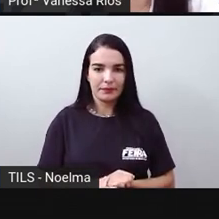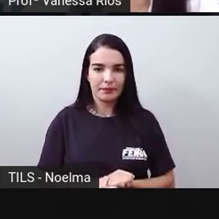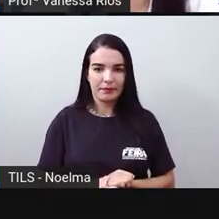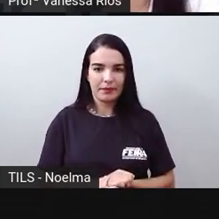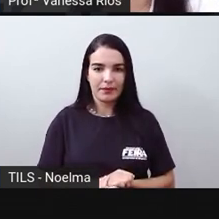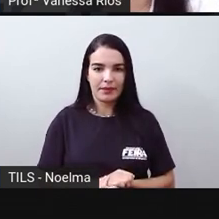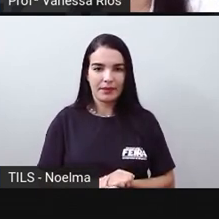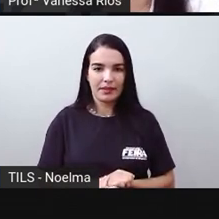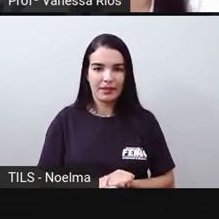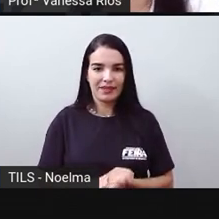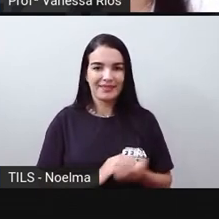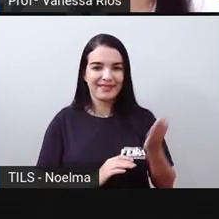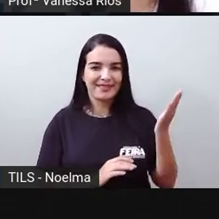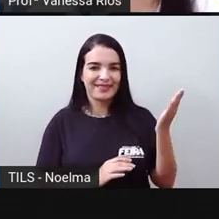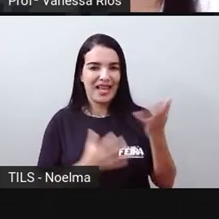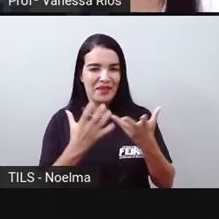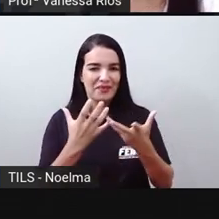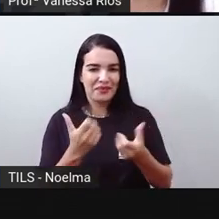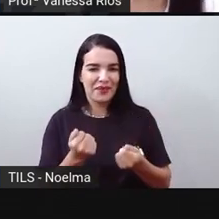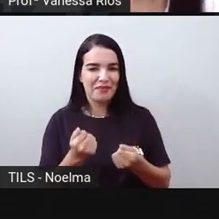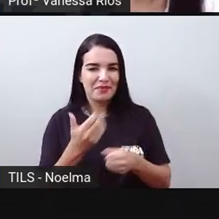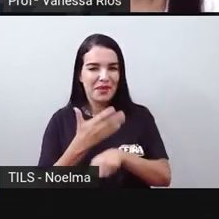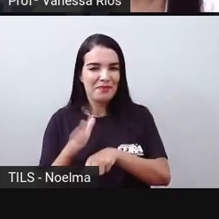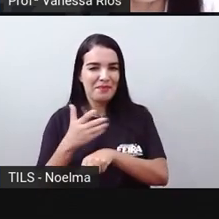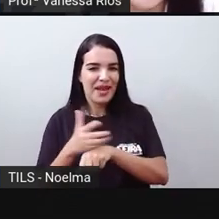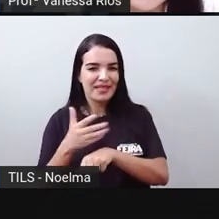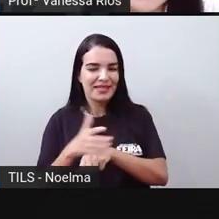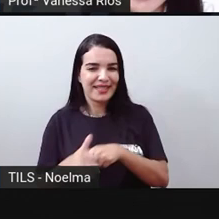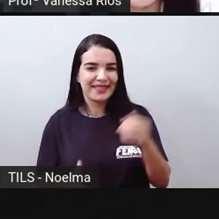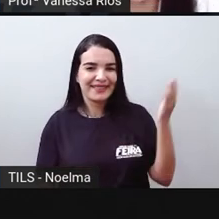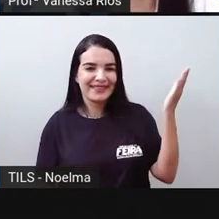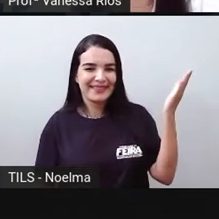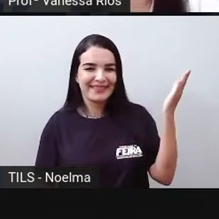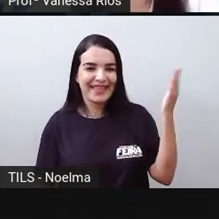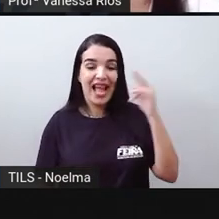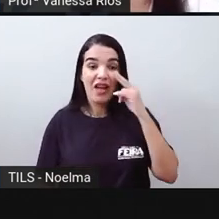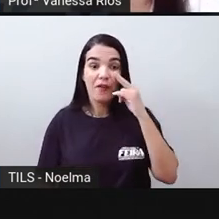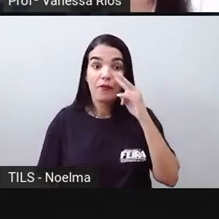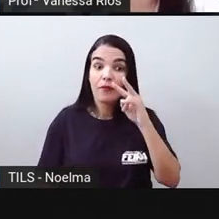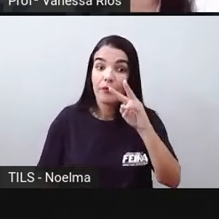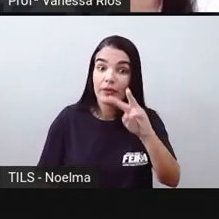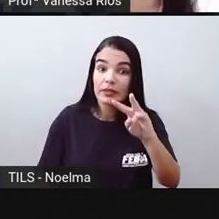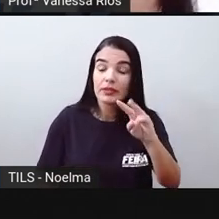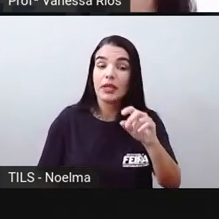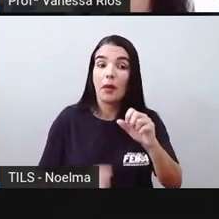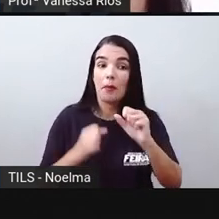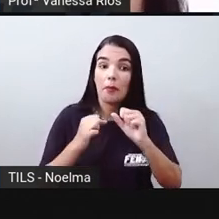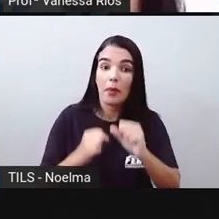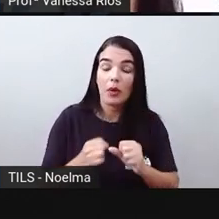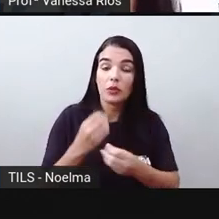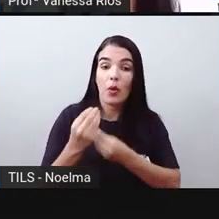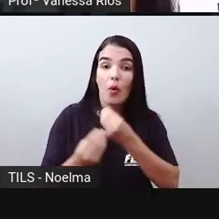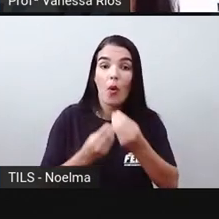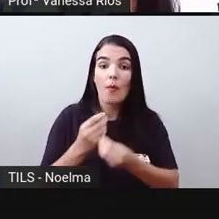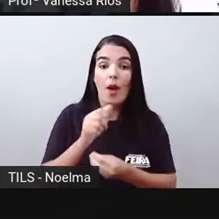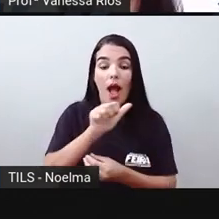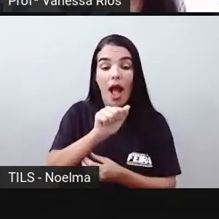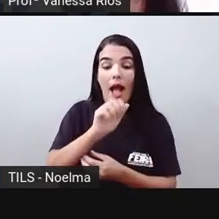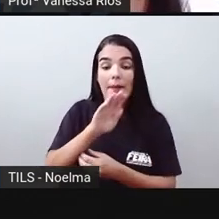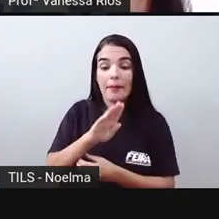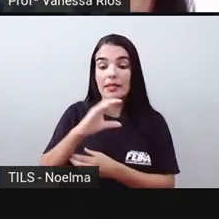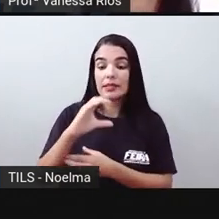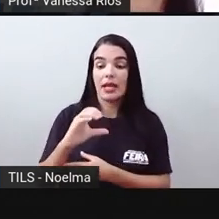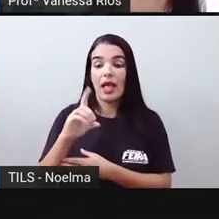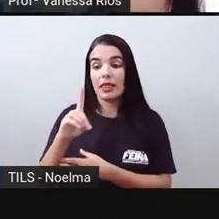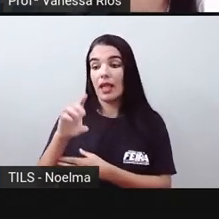E aí, a Pro coloca aqui, vamos para a prática, né? E aí, a Pro gostaria que vocês observassem como é o alfabeto Braille, né?